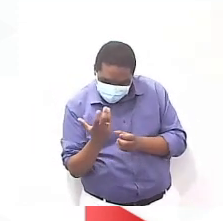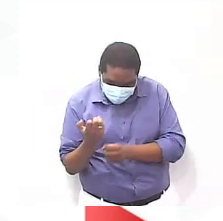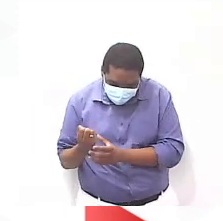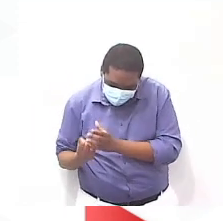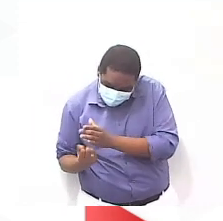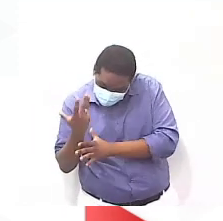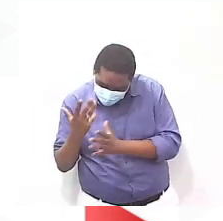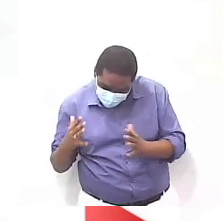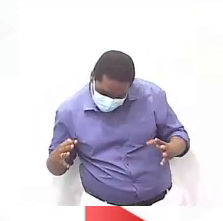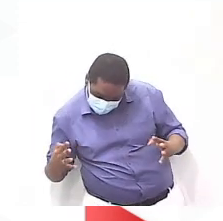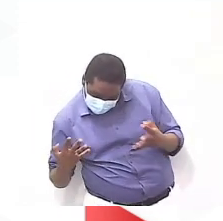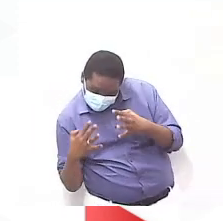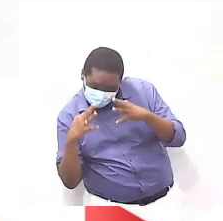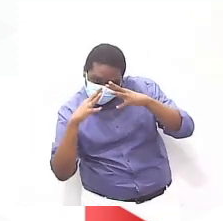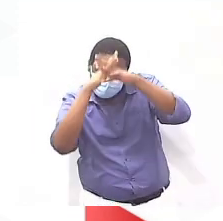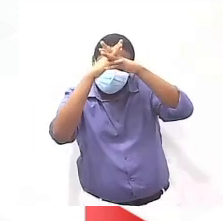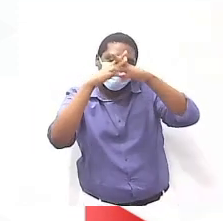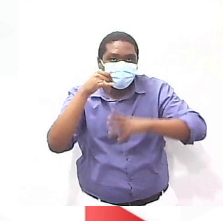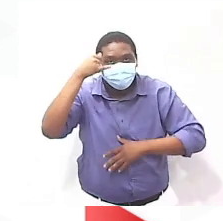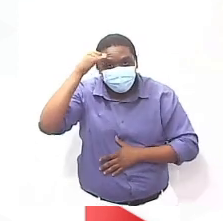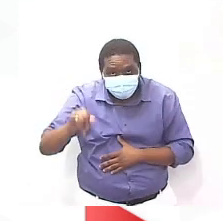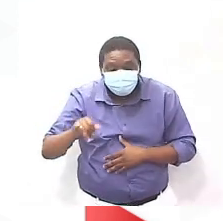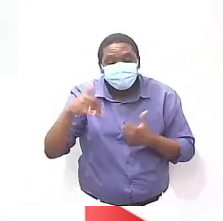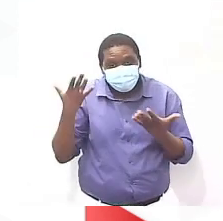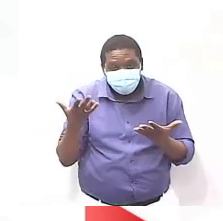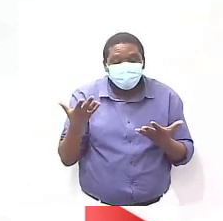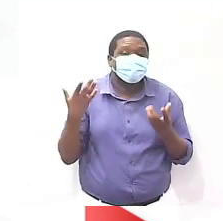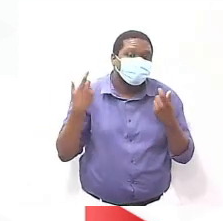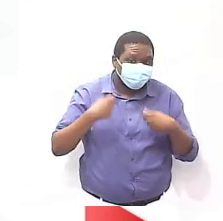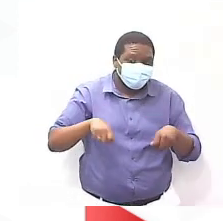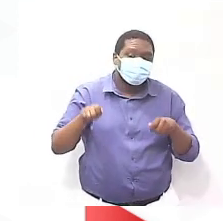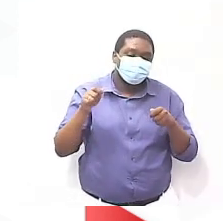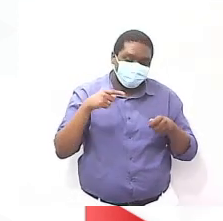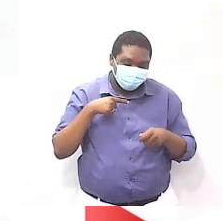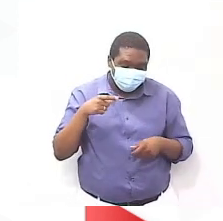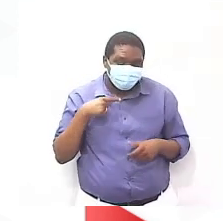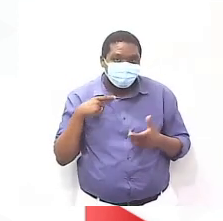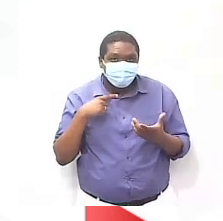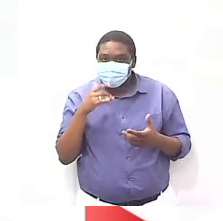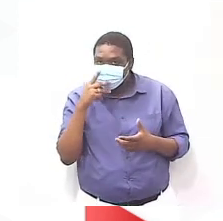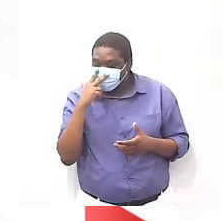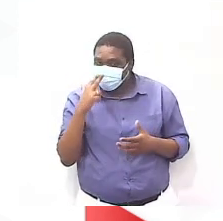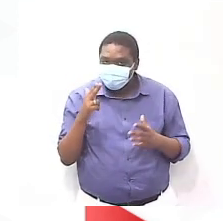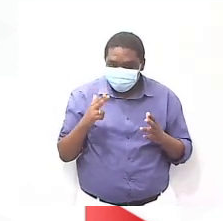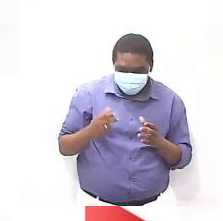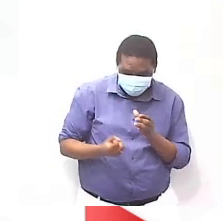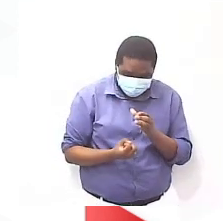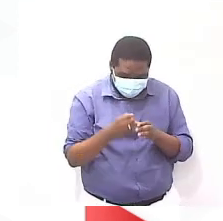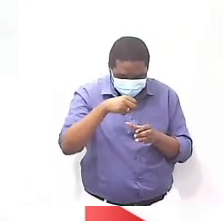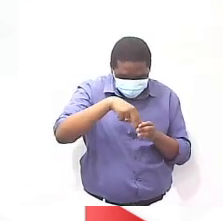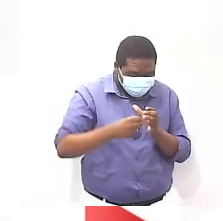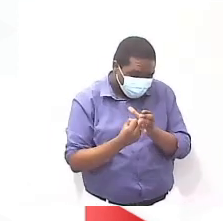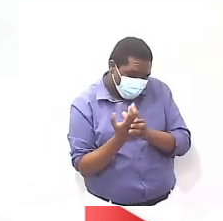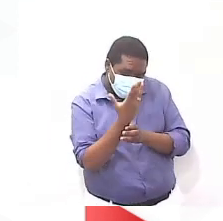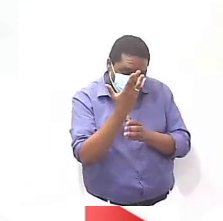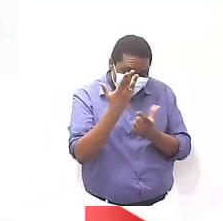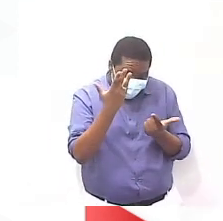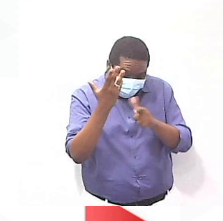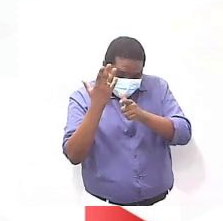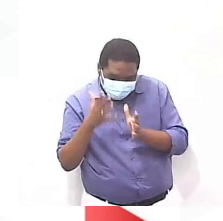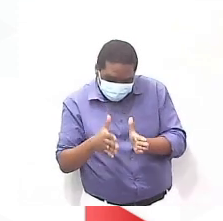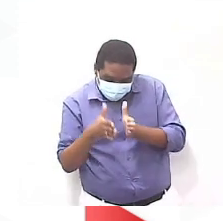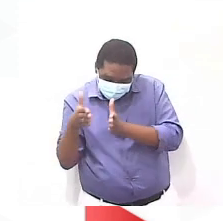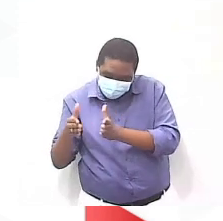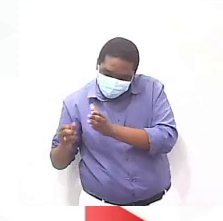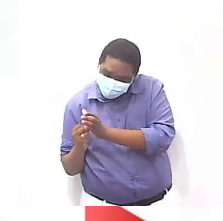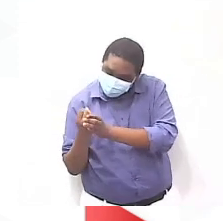planta cresce mais rapidamente que a outra, de certa forma ela inibe a outra de crescer. Então, para a produção ser o